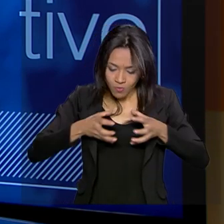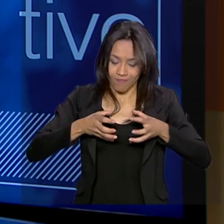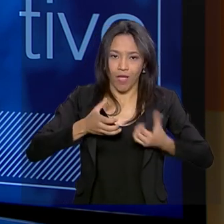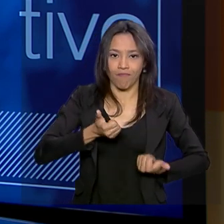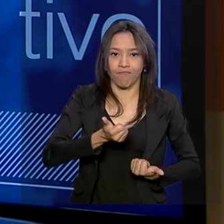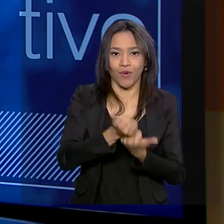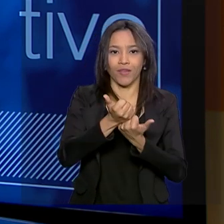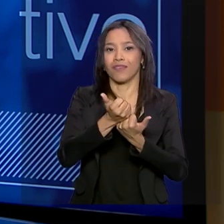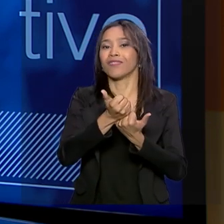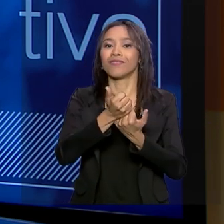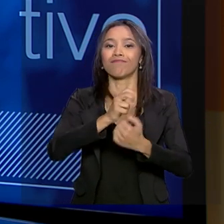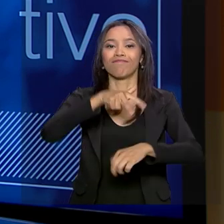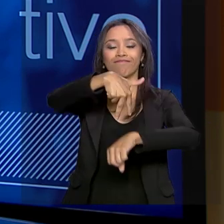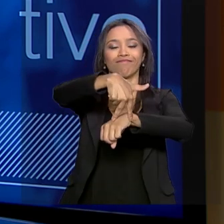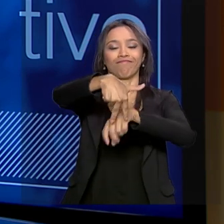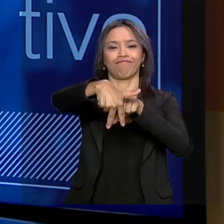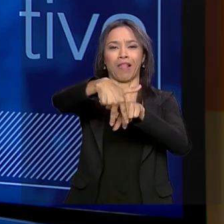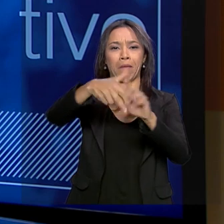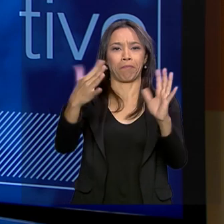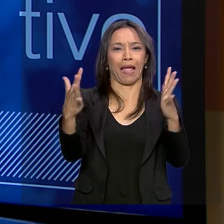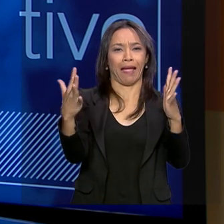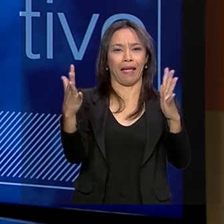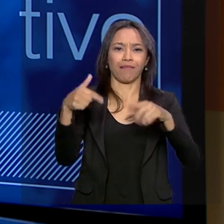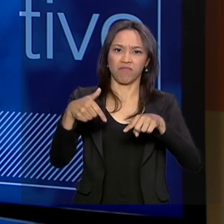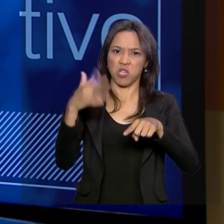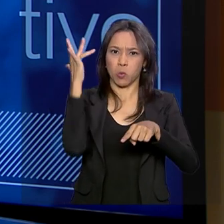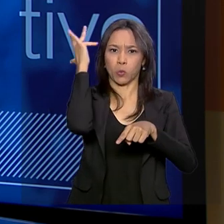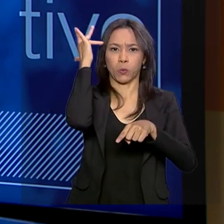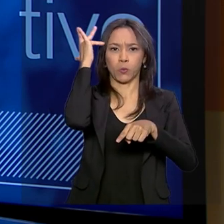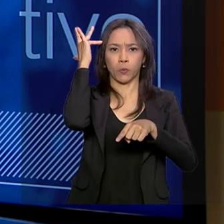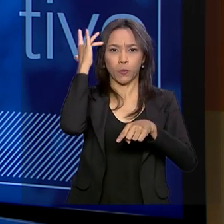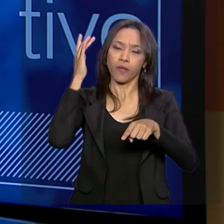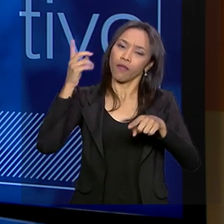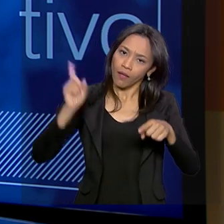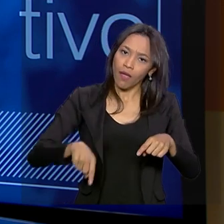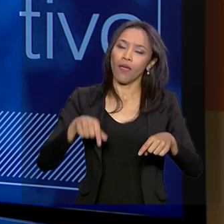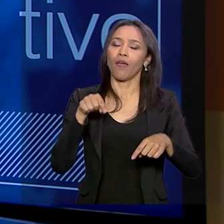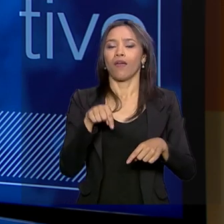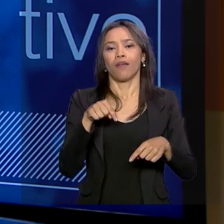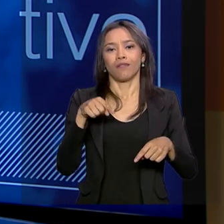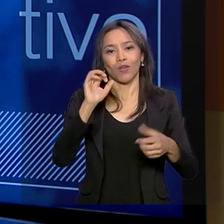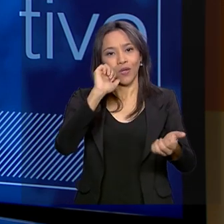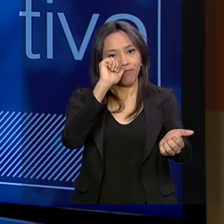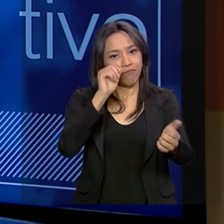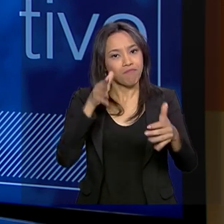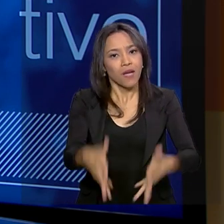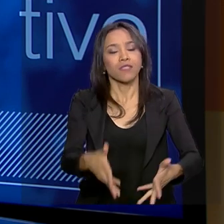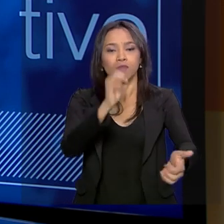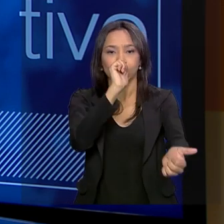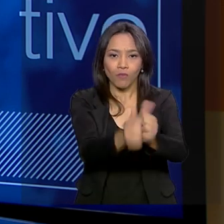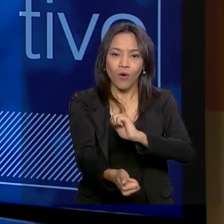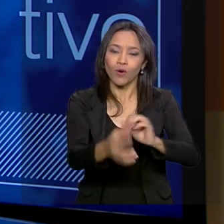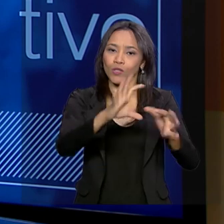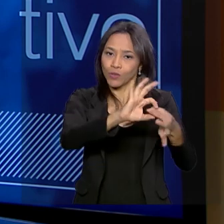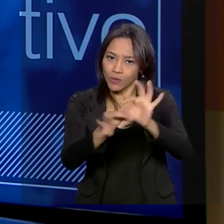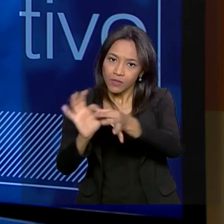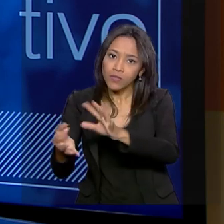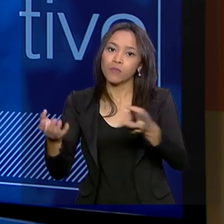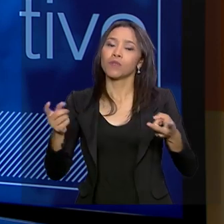e que atende um atleta de alto rendimento, como são os nossos atletas olímpicos